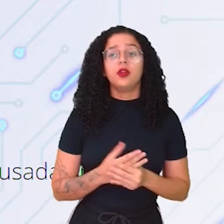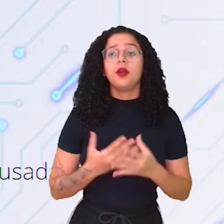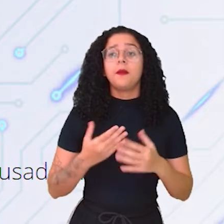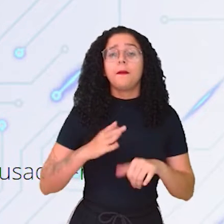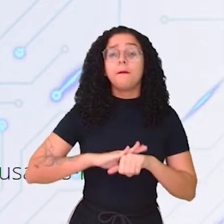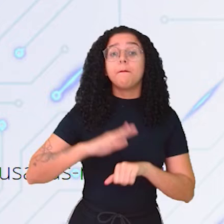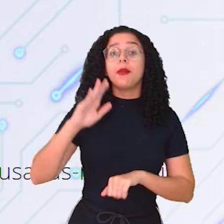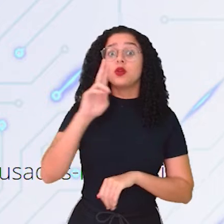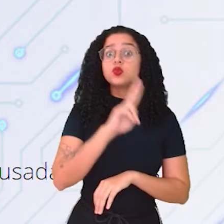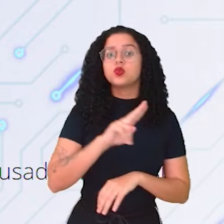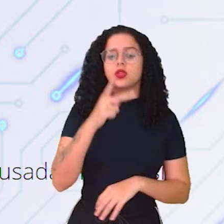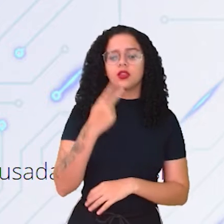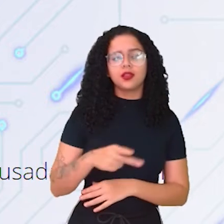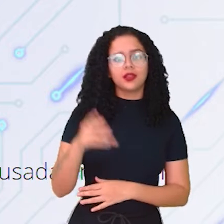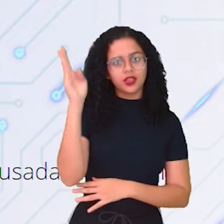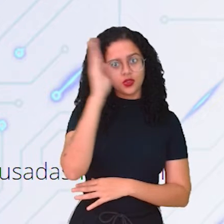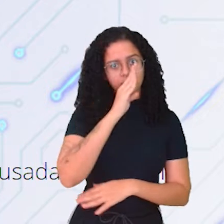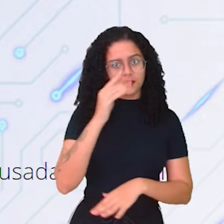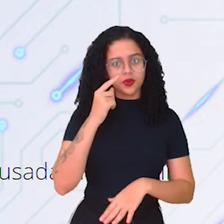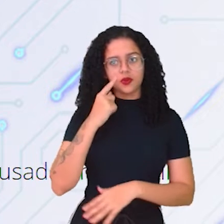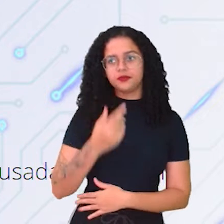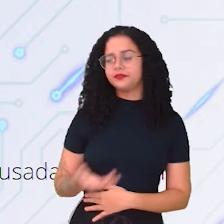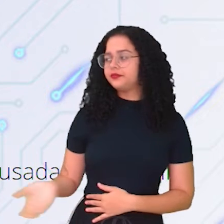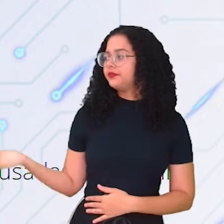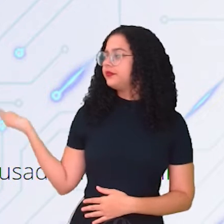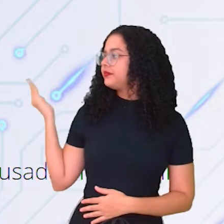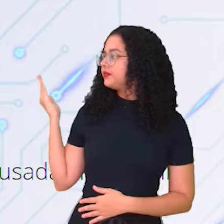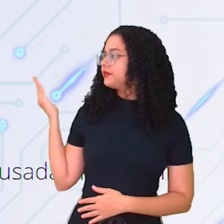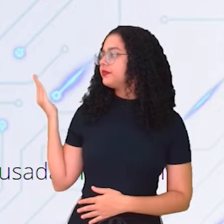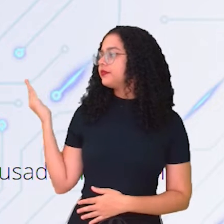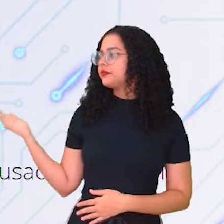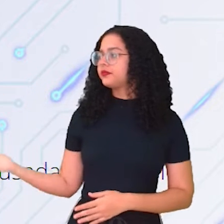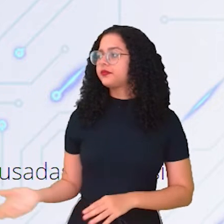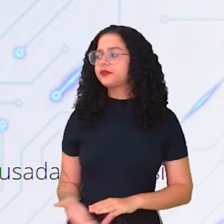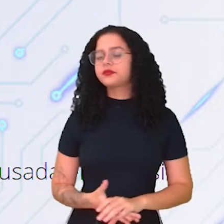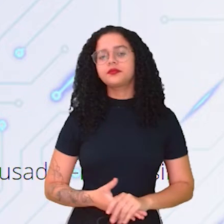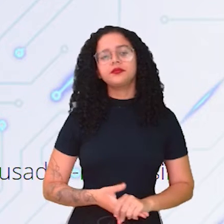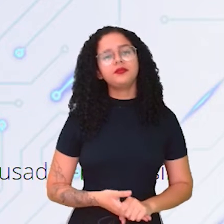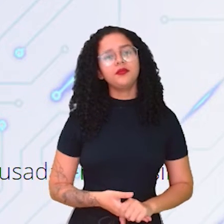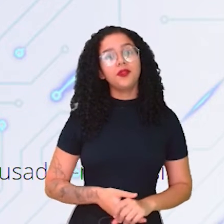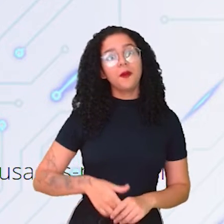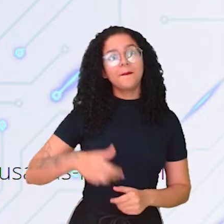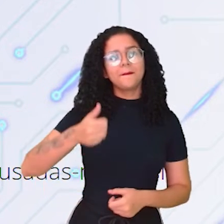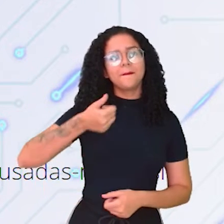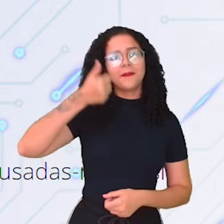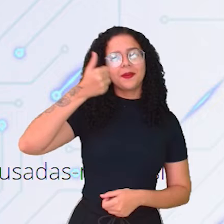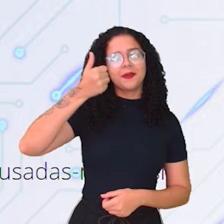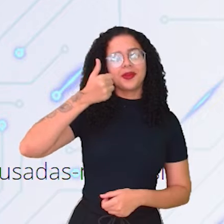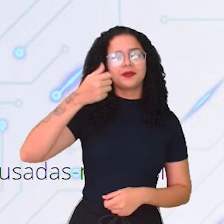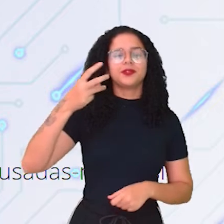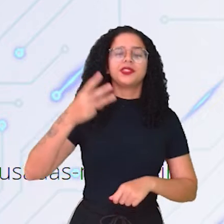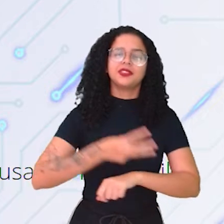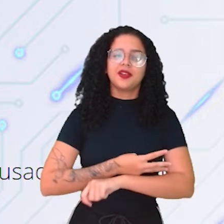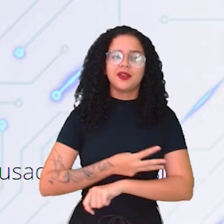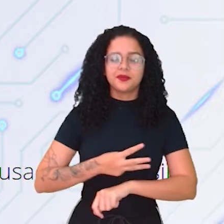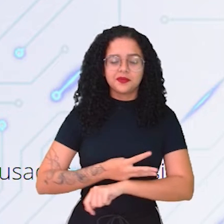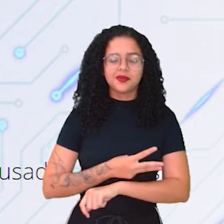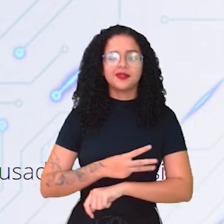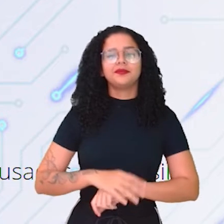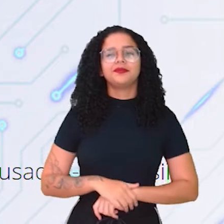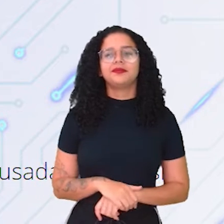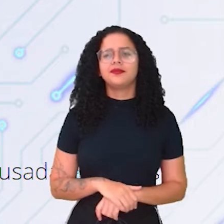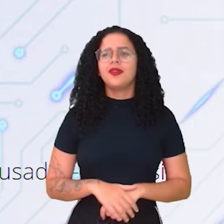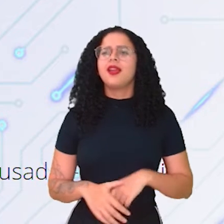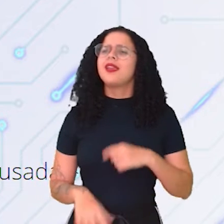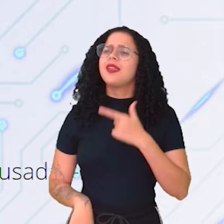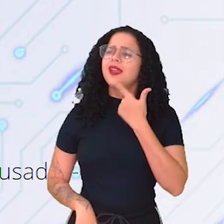mais usadas no Brasil. Fomos só no Brasil, tá certo? E olha só quem está em primeiro lugar, Tiago. O WhatsApp, né? WhatsApp. E é